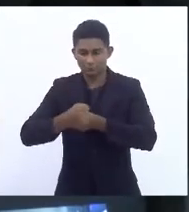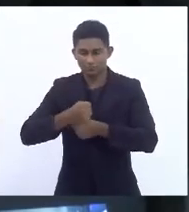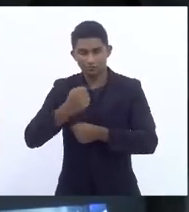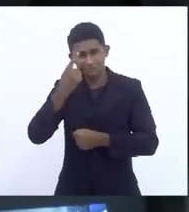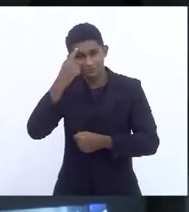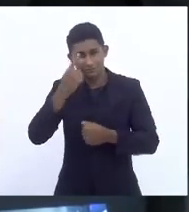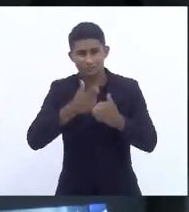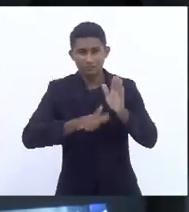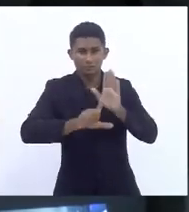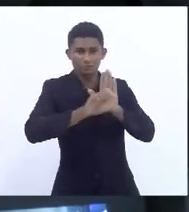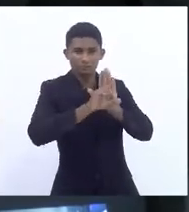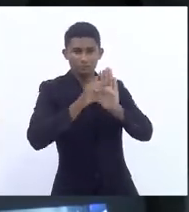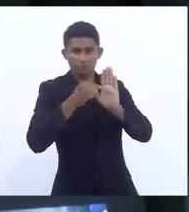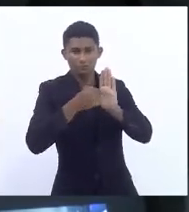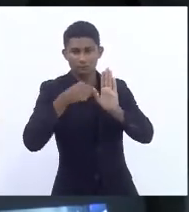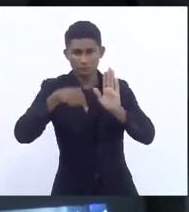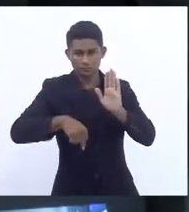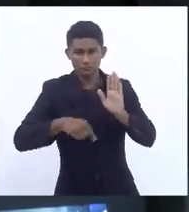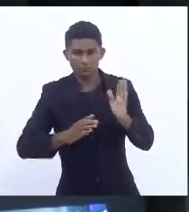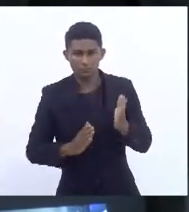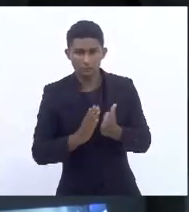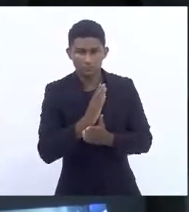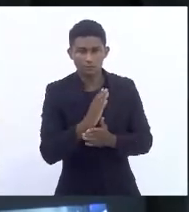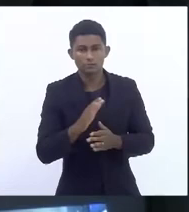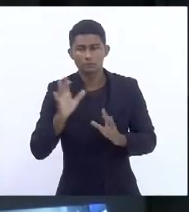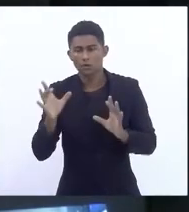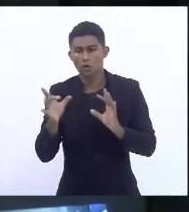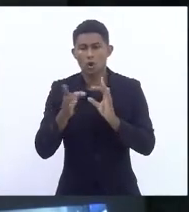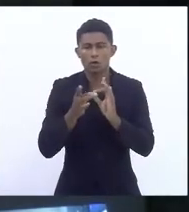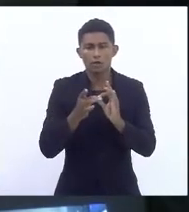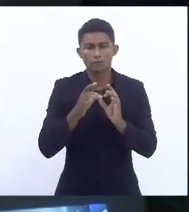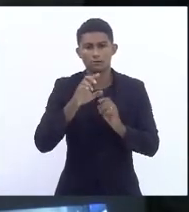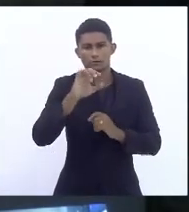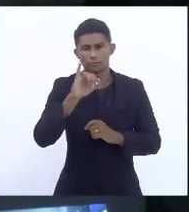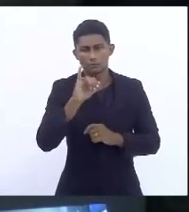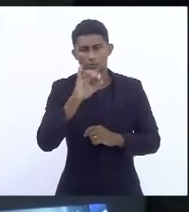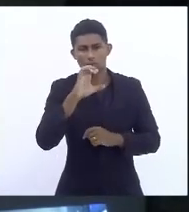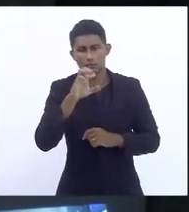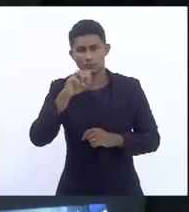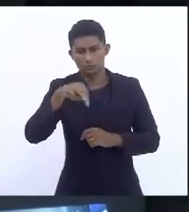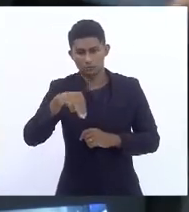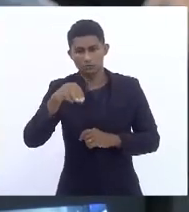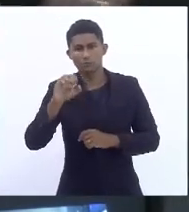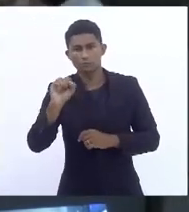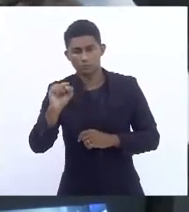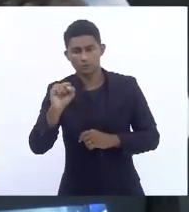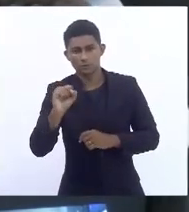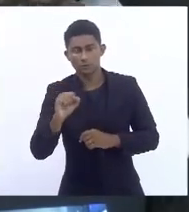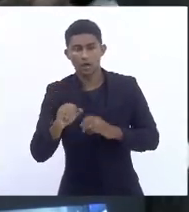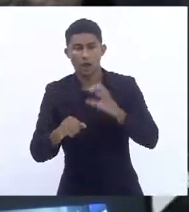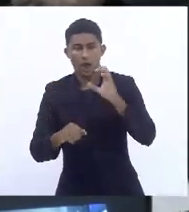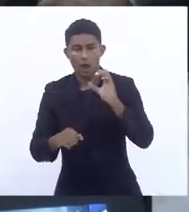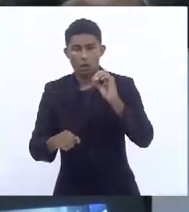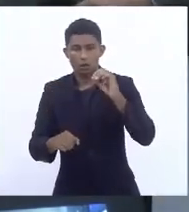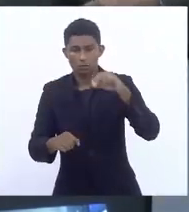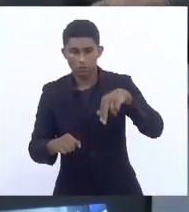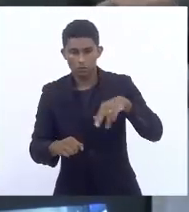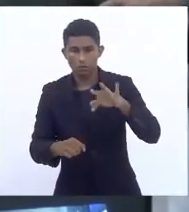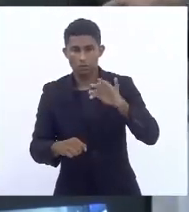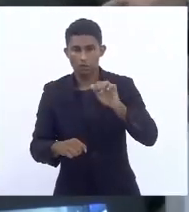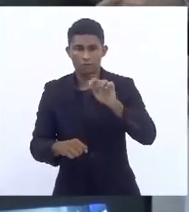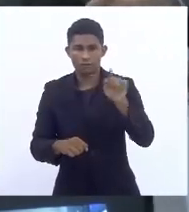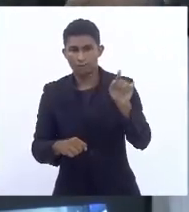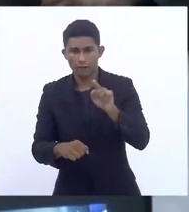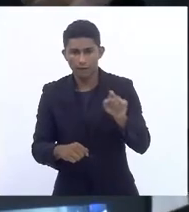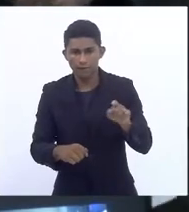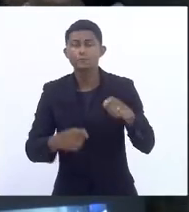lei que todo convênio ICMS celebrado no Confaes, tem que ser internalizado